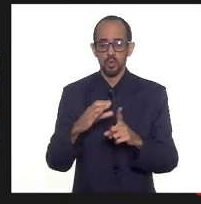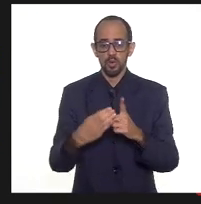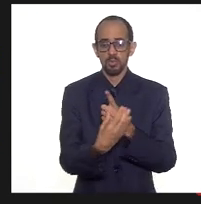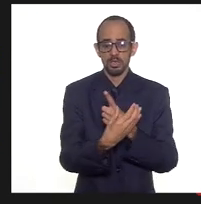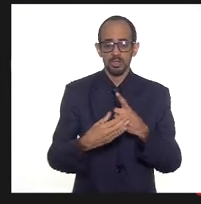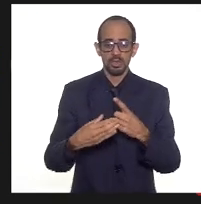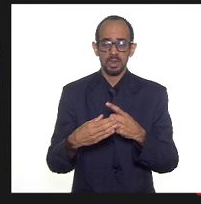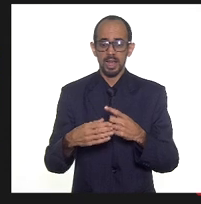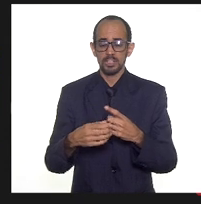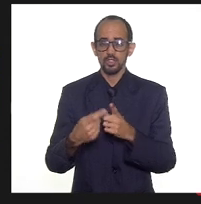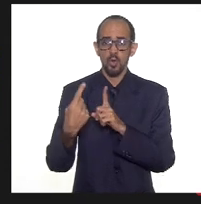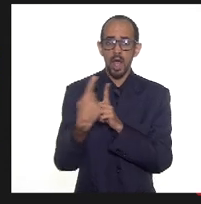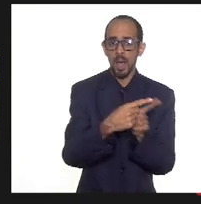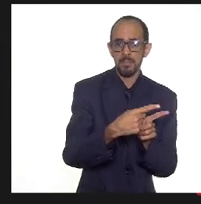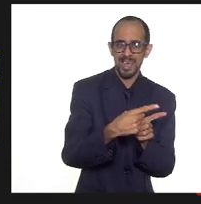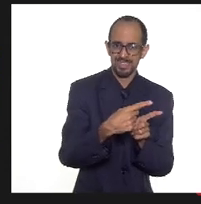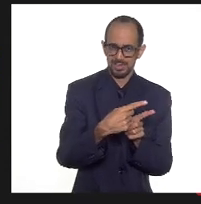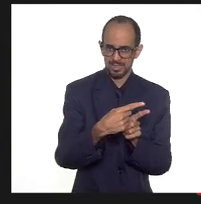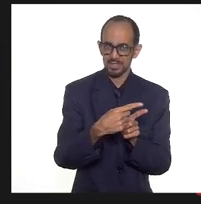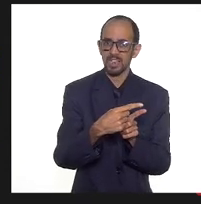relatadas, né,